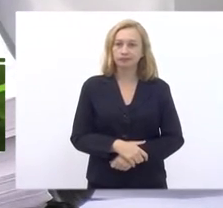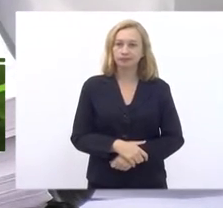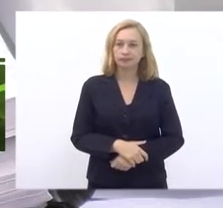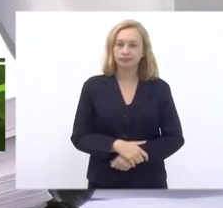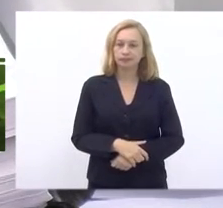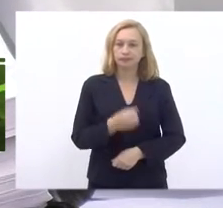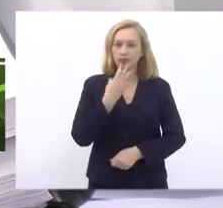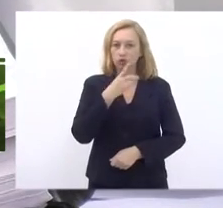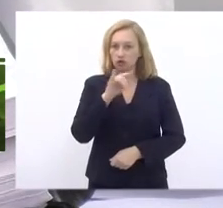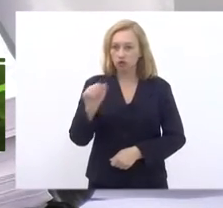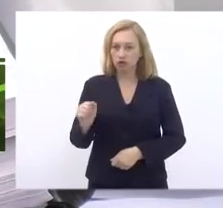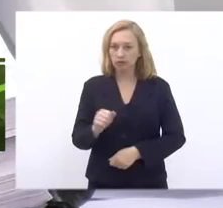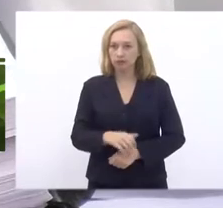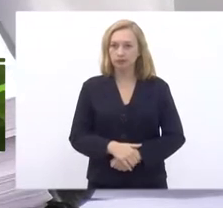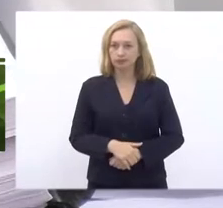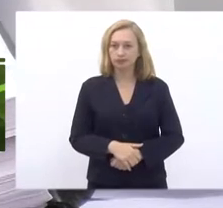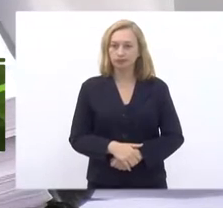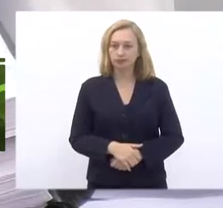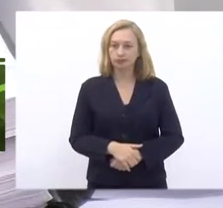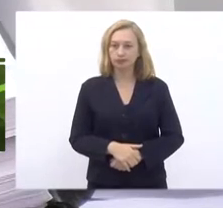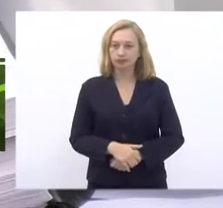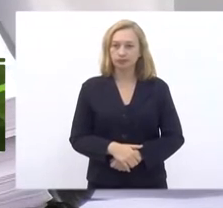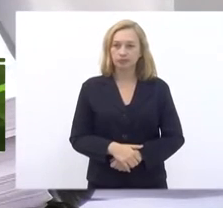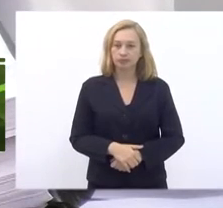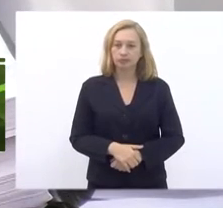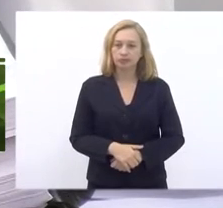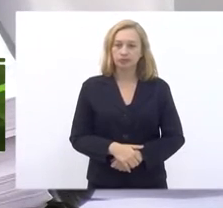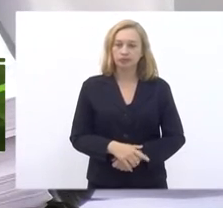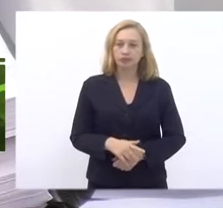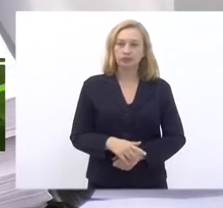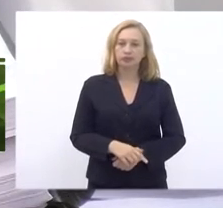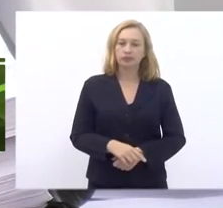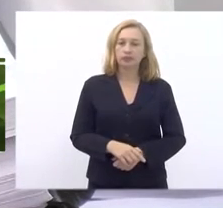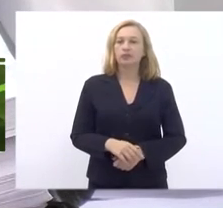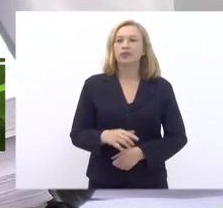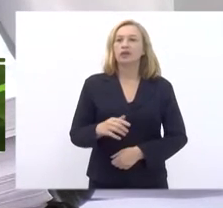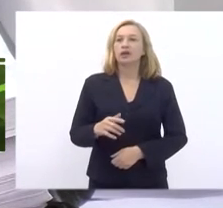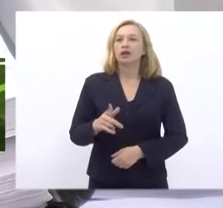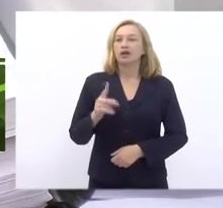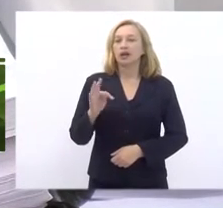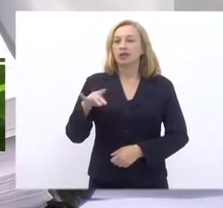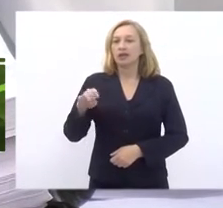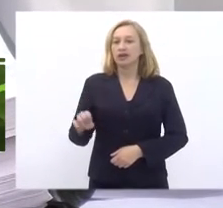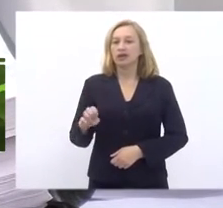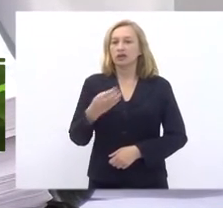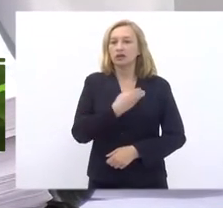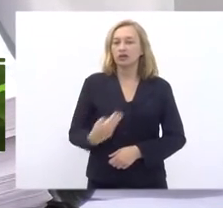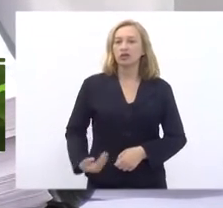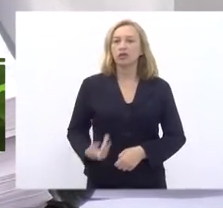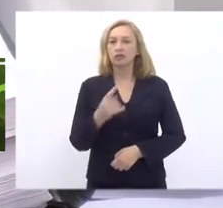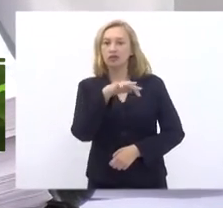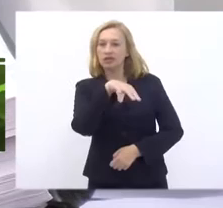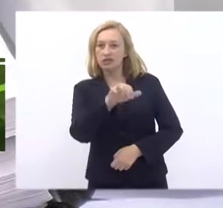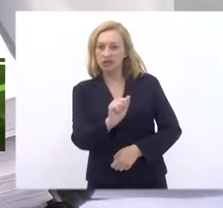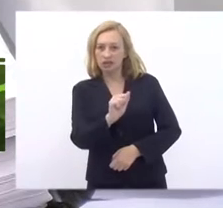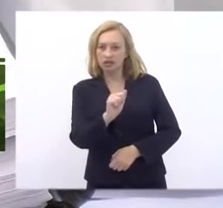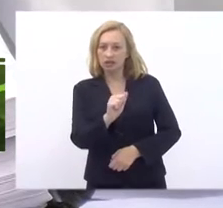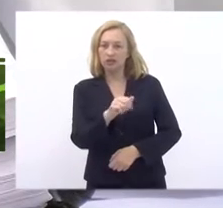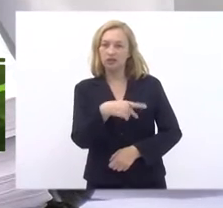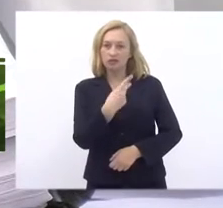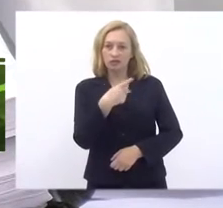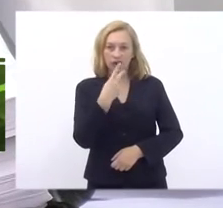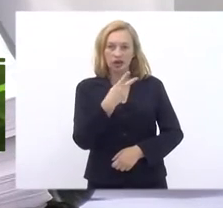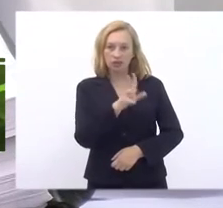Bom dia. Você é pequenininha, né? Gabinete do governador, Priscila, está aí presente, que foi citado o seu